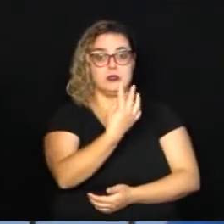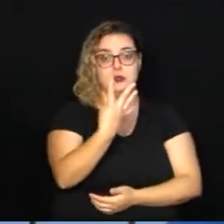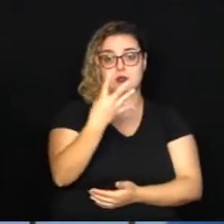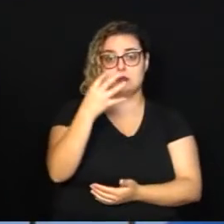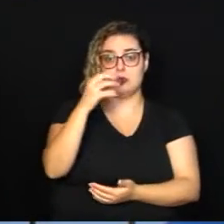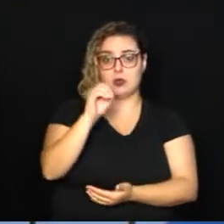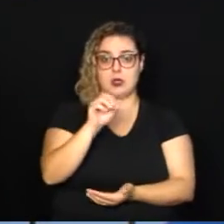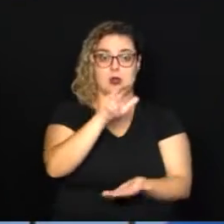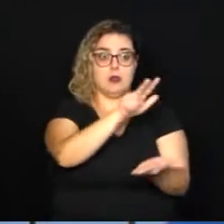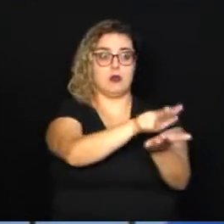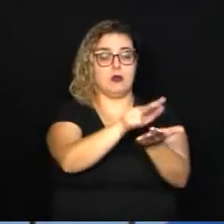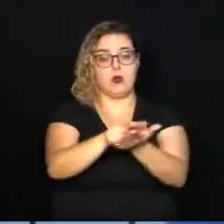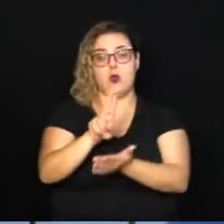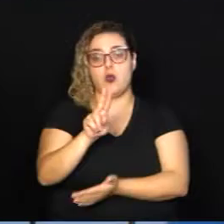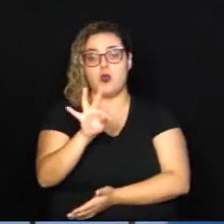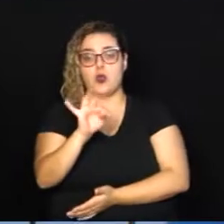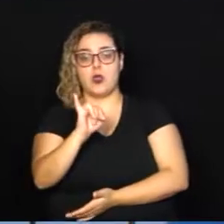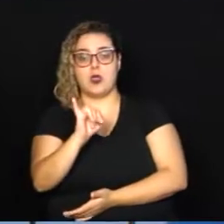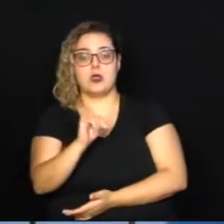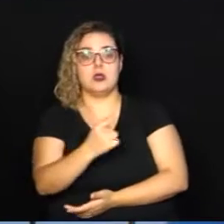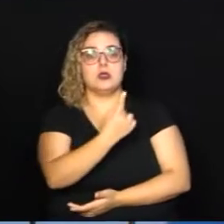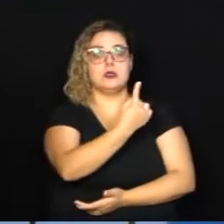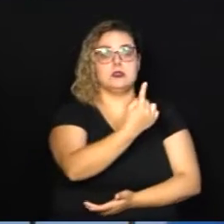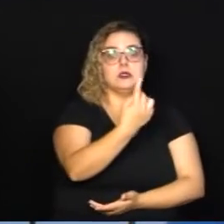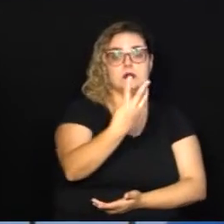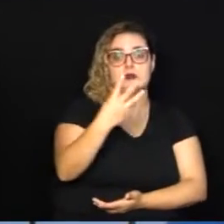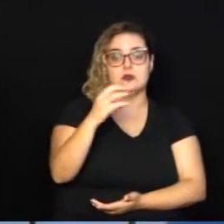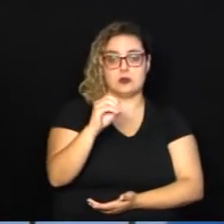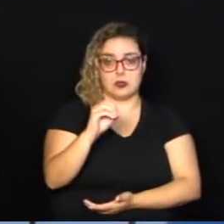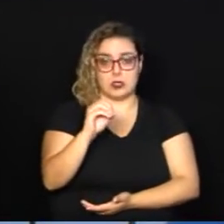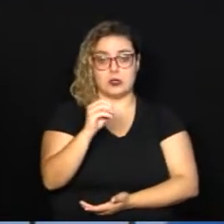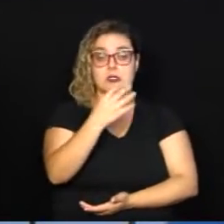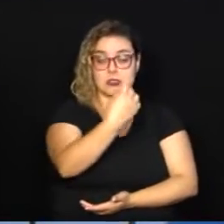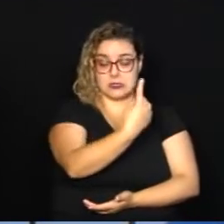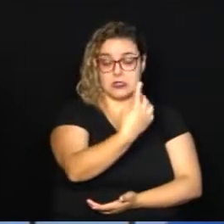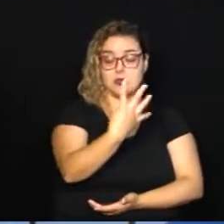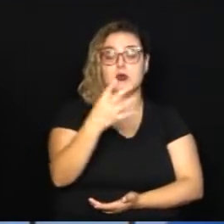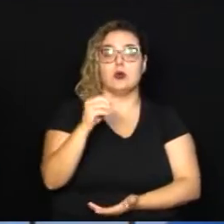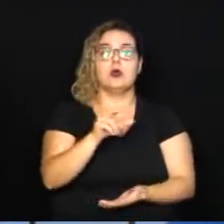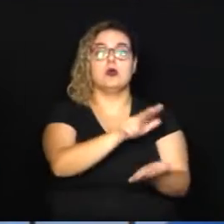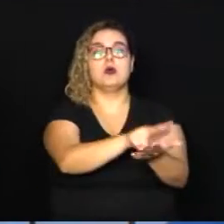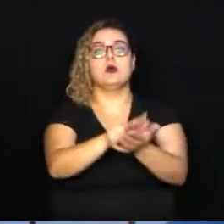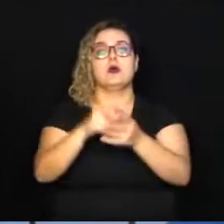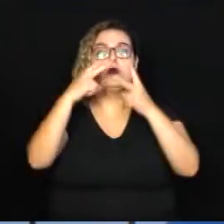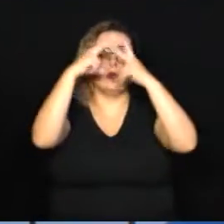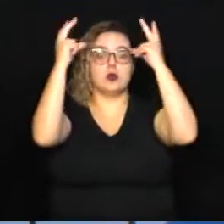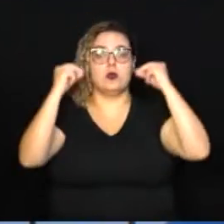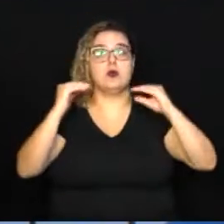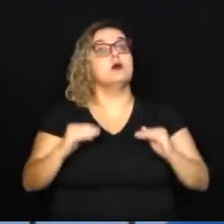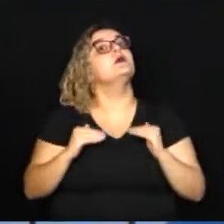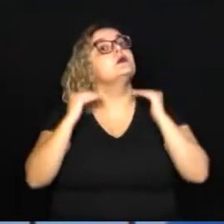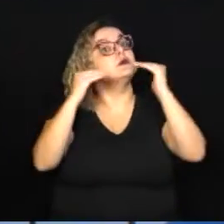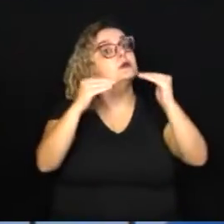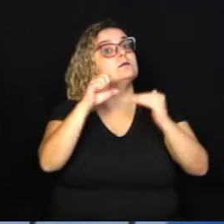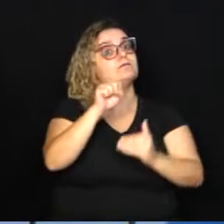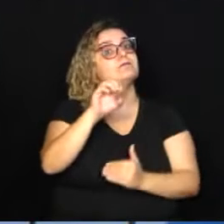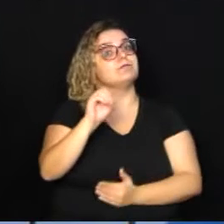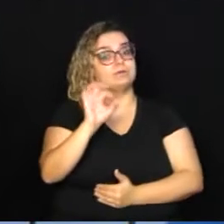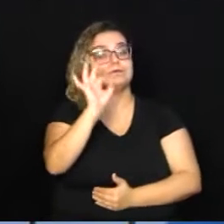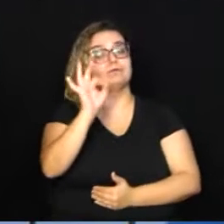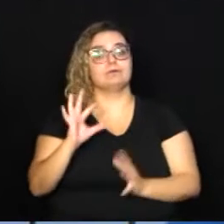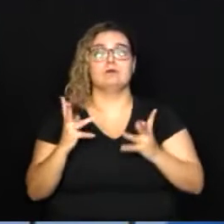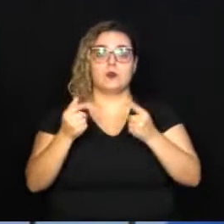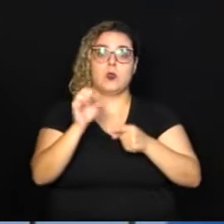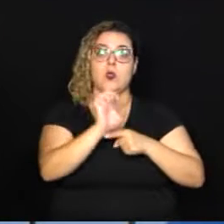e 140 de enfermagens. E a taxa de ocupação está acima dos 80% em todo o